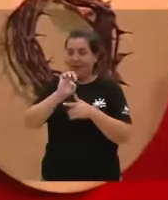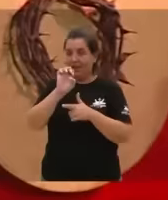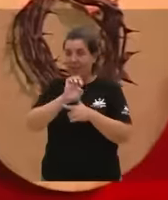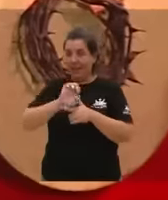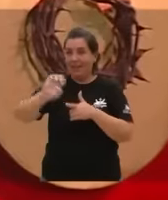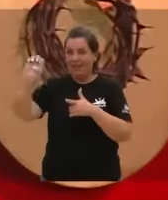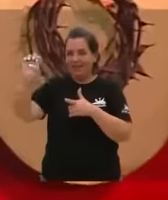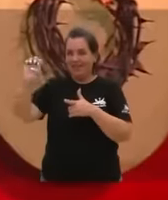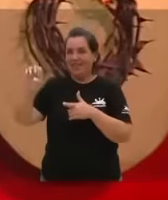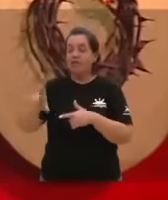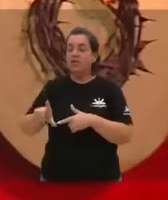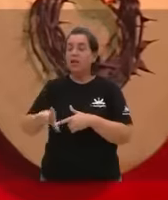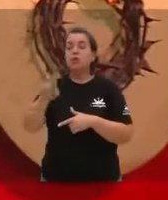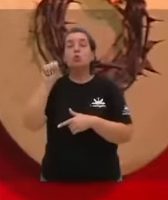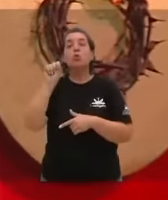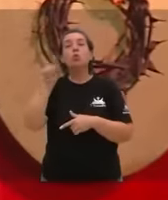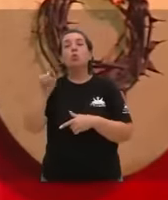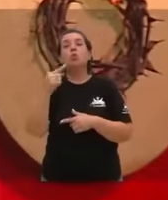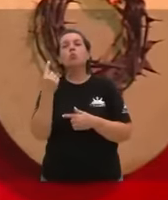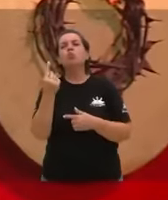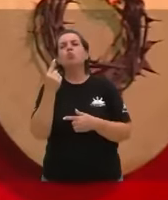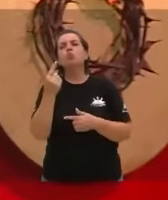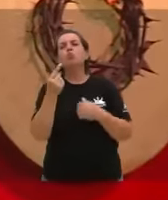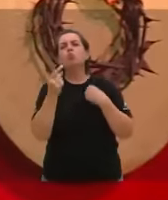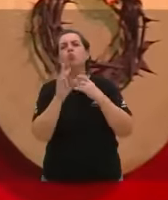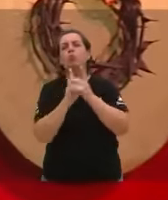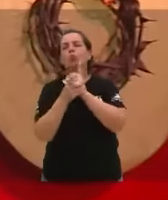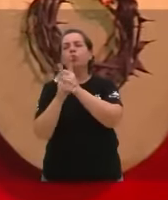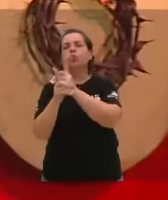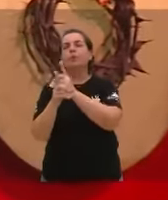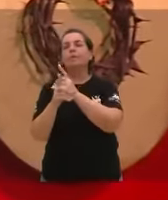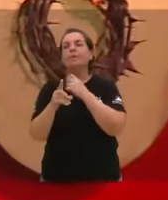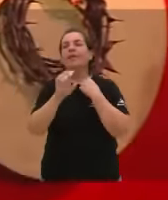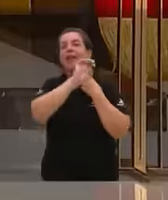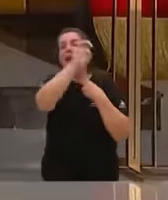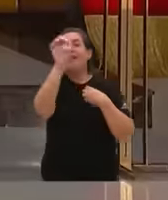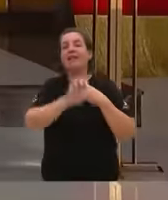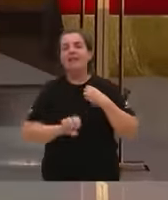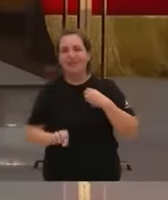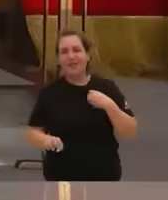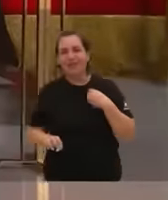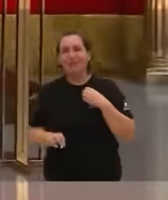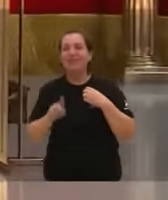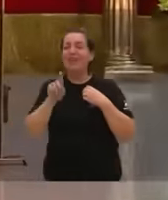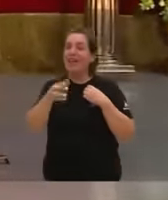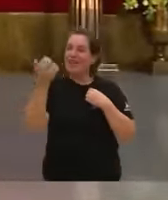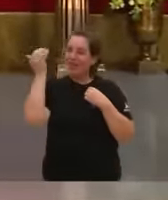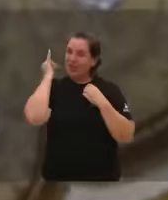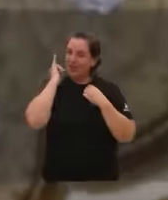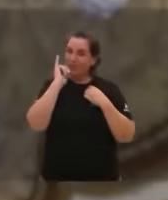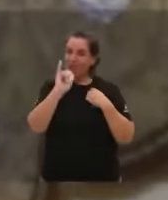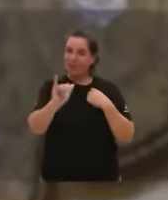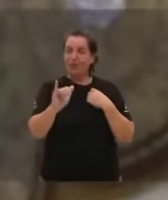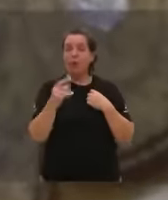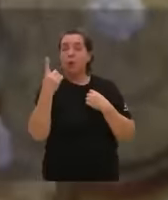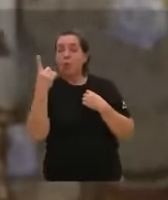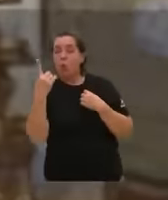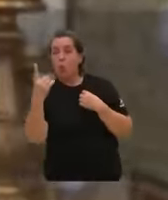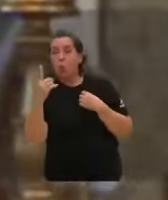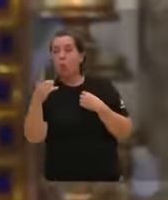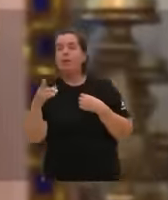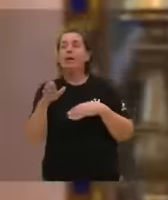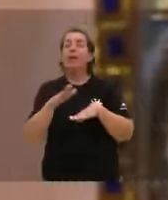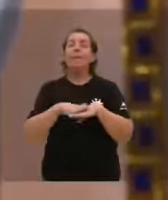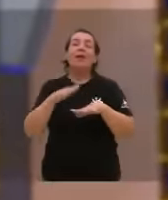escolheu um discípulo, Eliseu. Eliseu é o profeta, um dos que